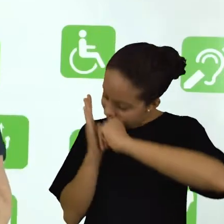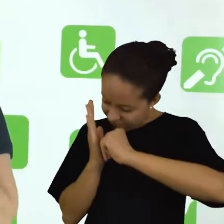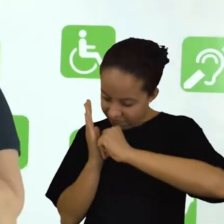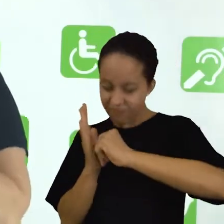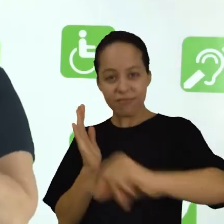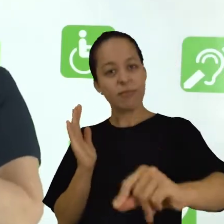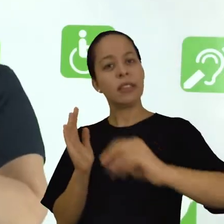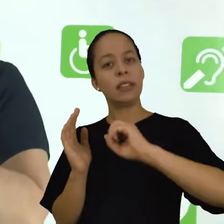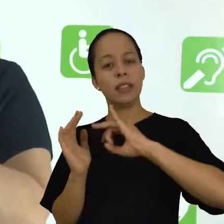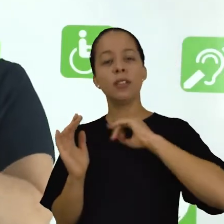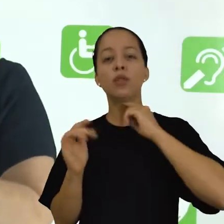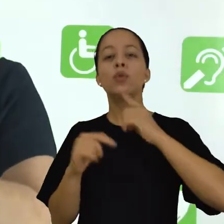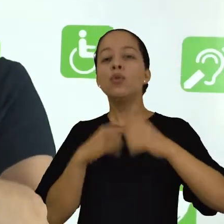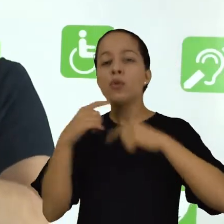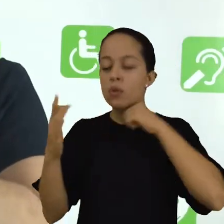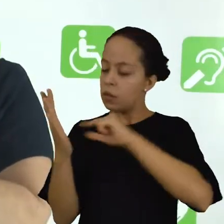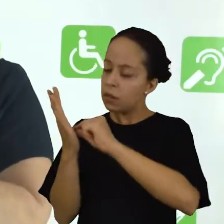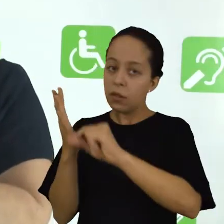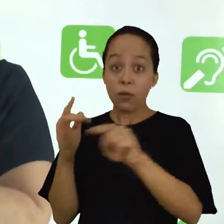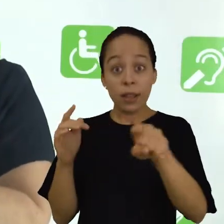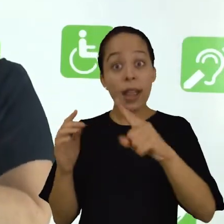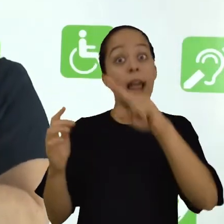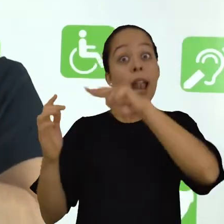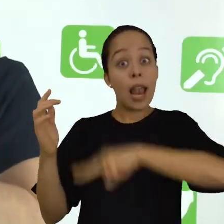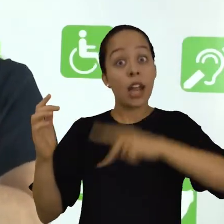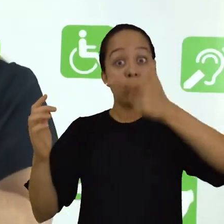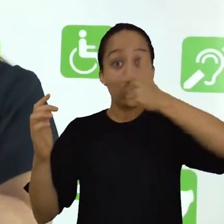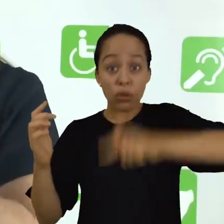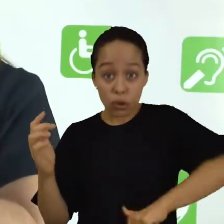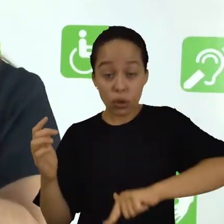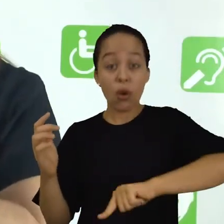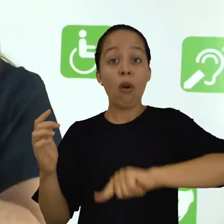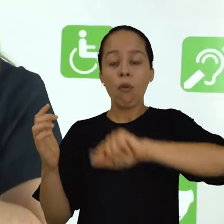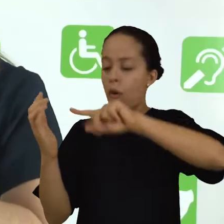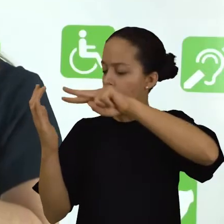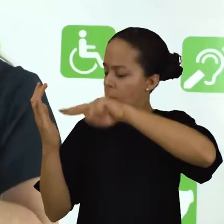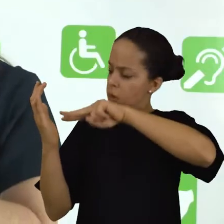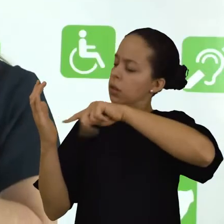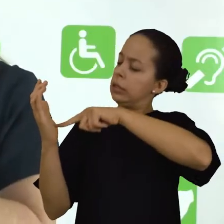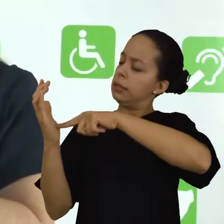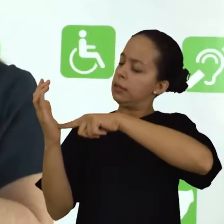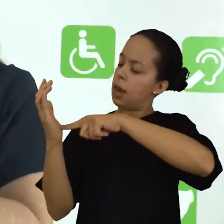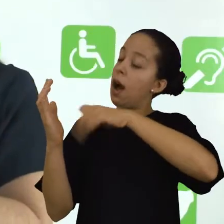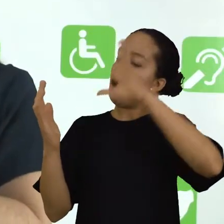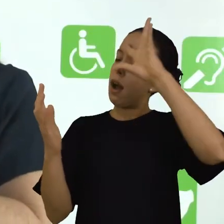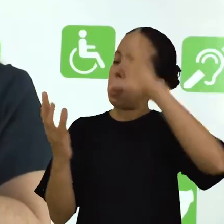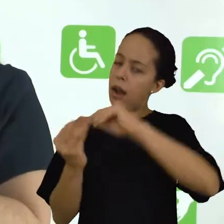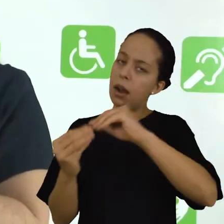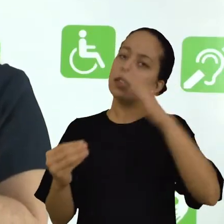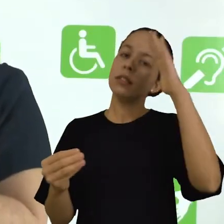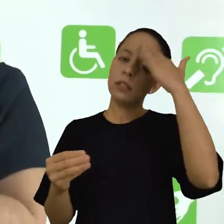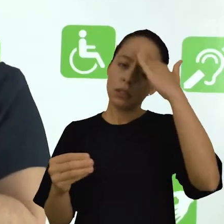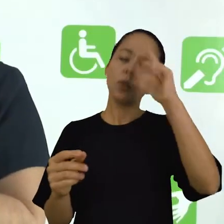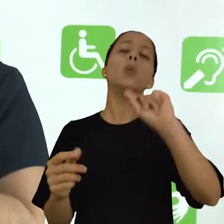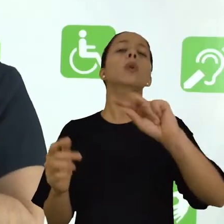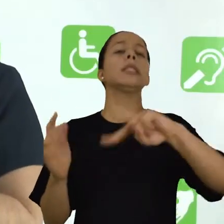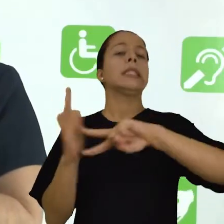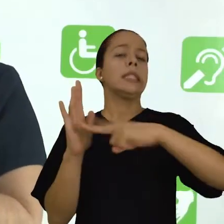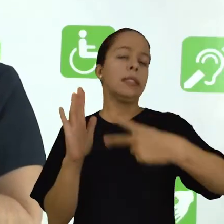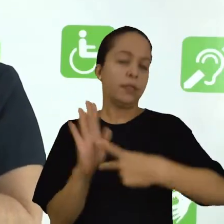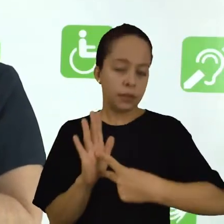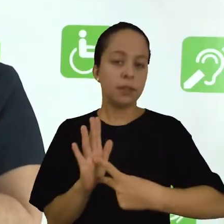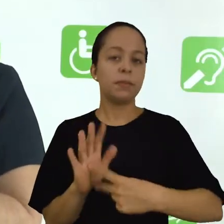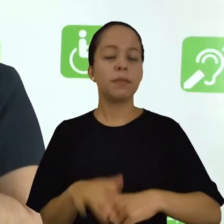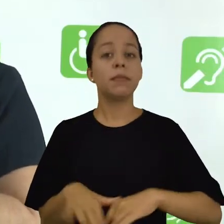sobre o parágrafo que você teve dúvida para depois, numa segunda leitura, você parar para entender do que se